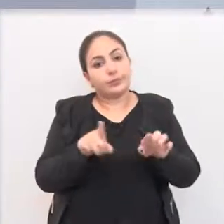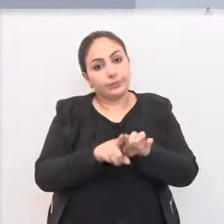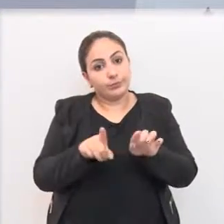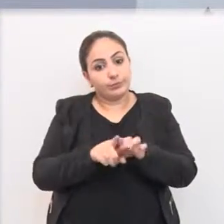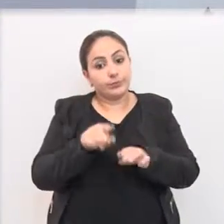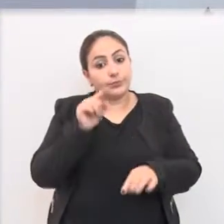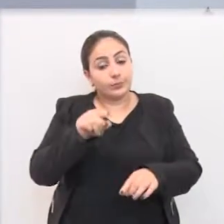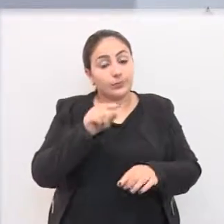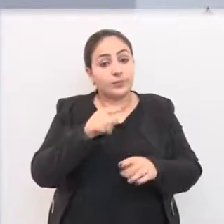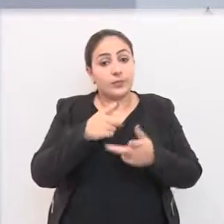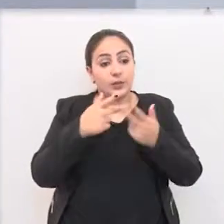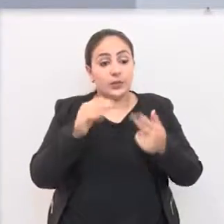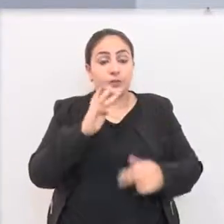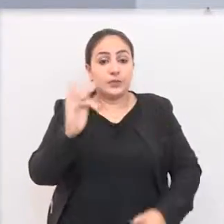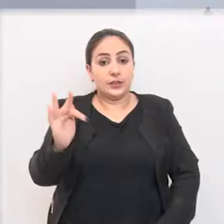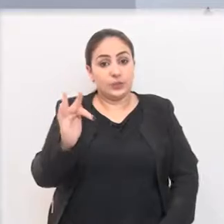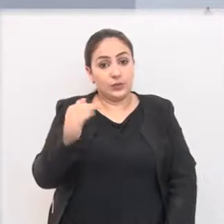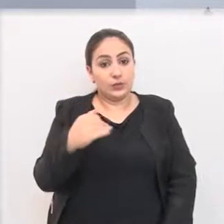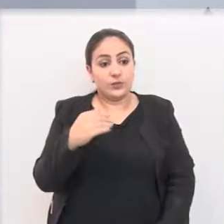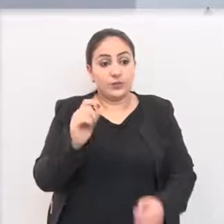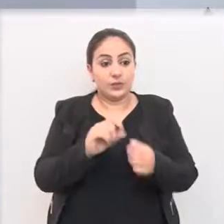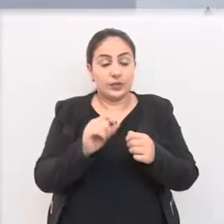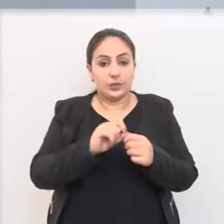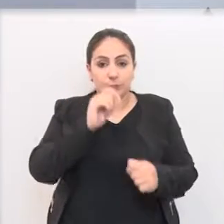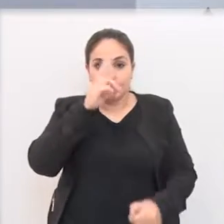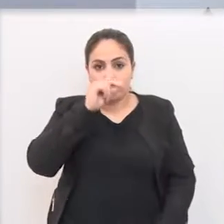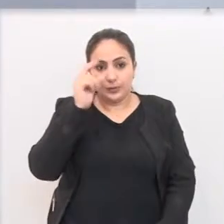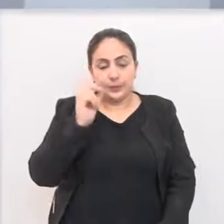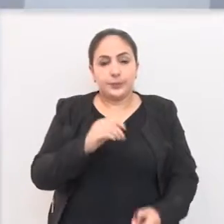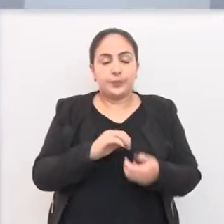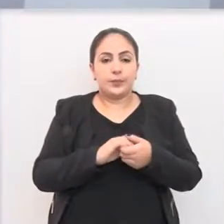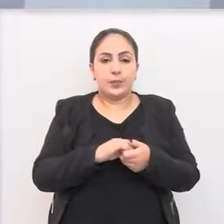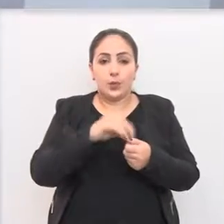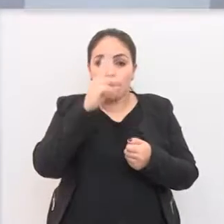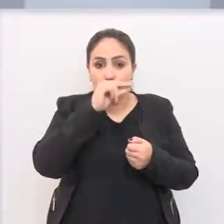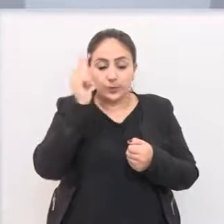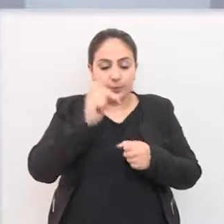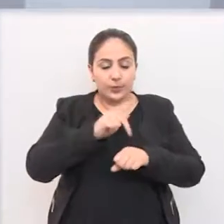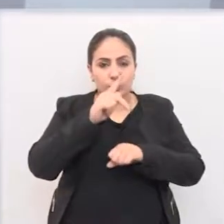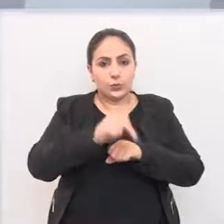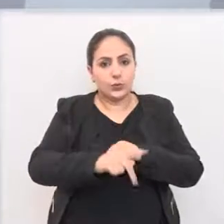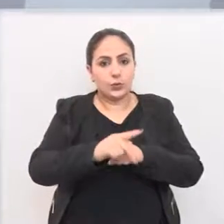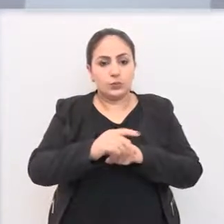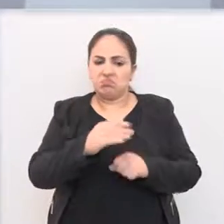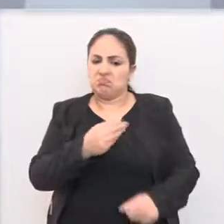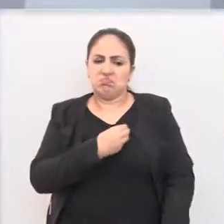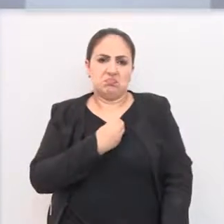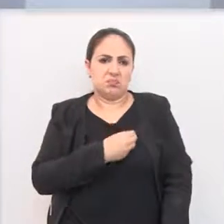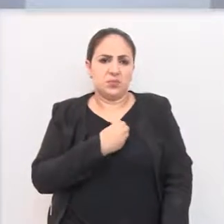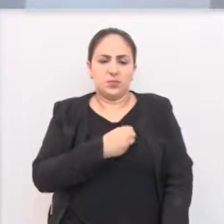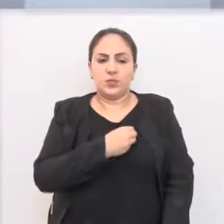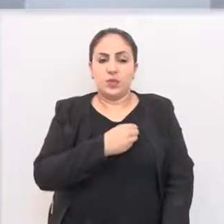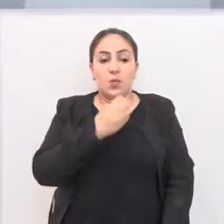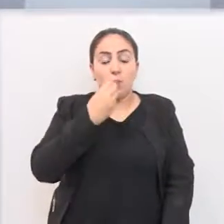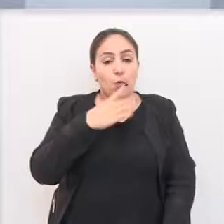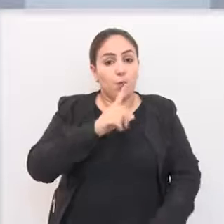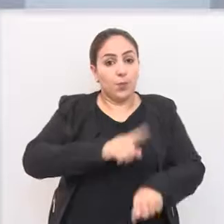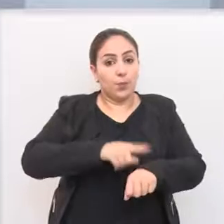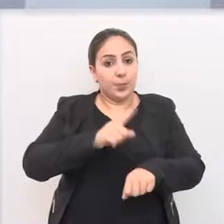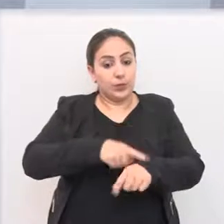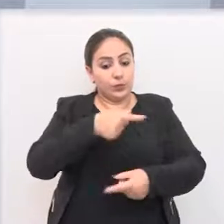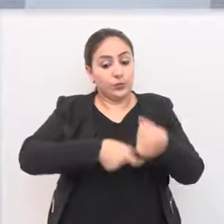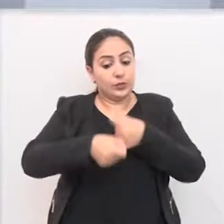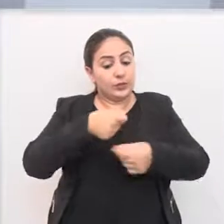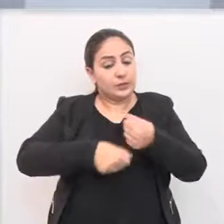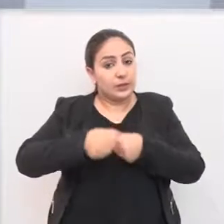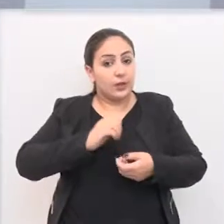e isso é uma imposição federal que está sendo feita aos municípios. O município de Passo Fundo não vive um bom